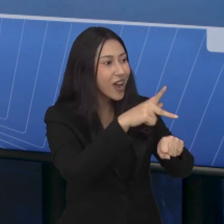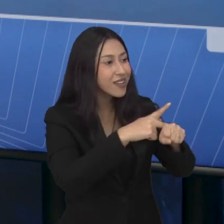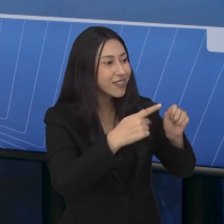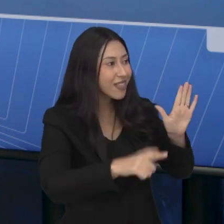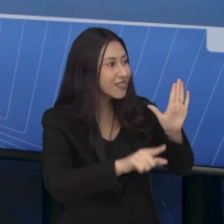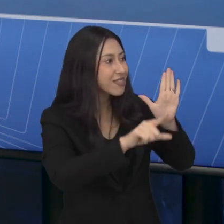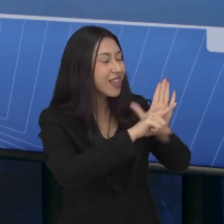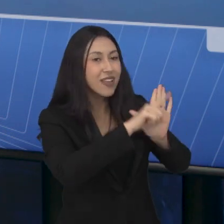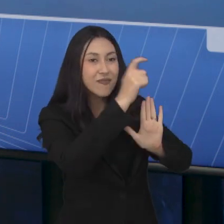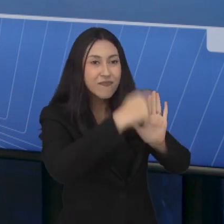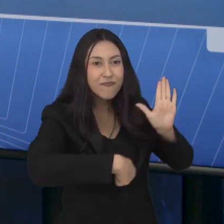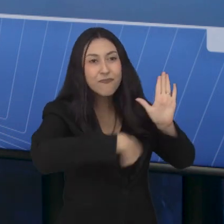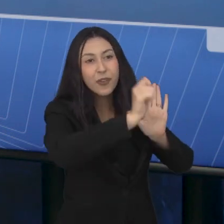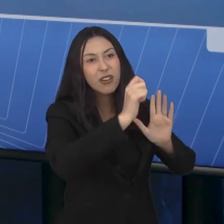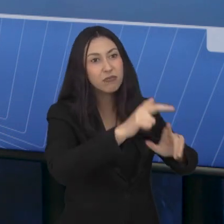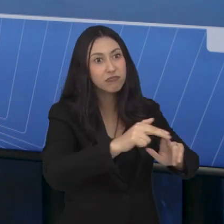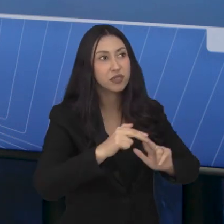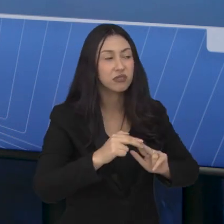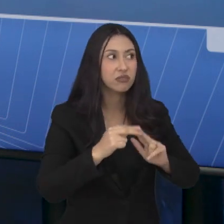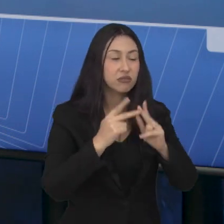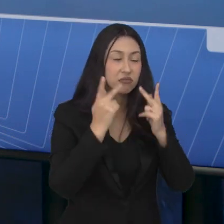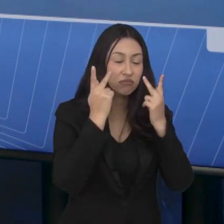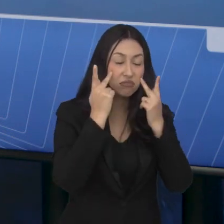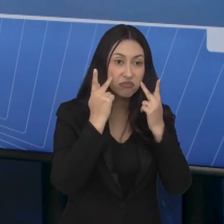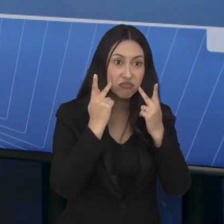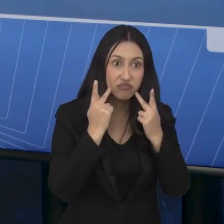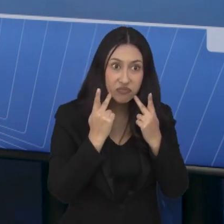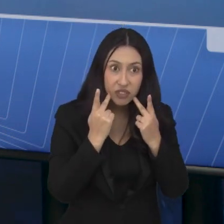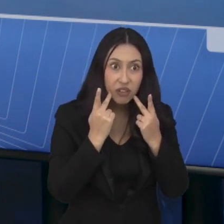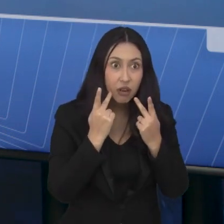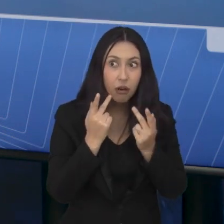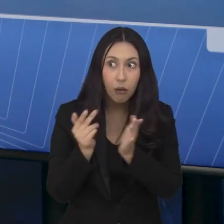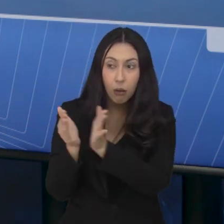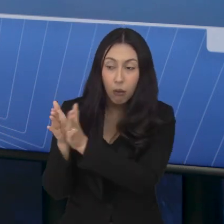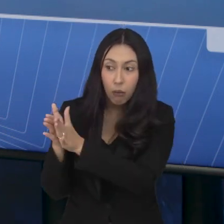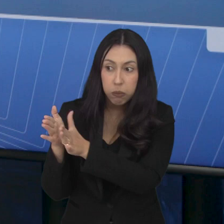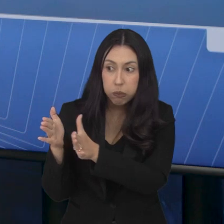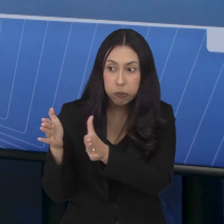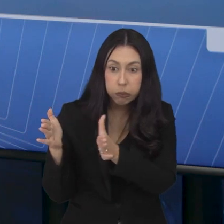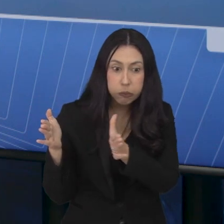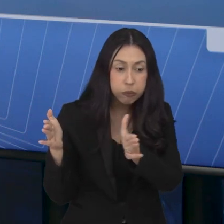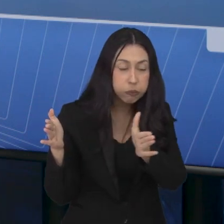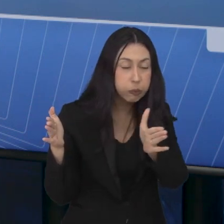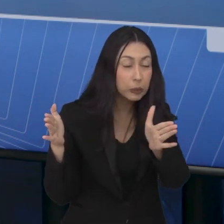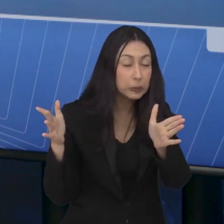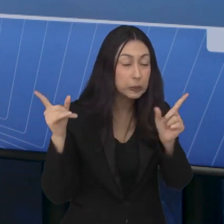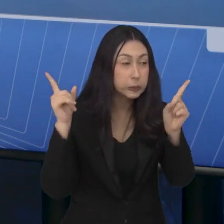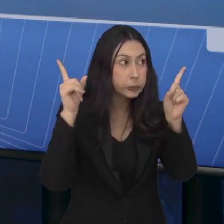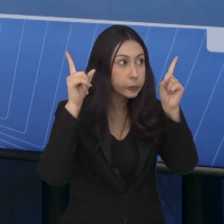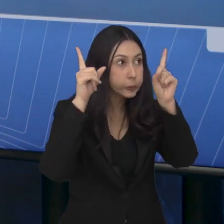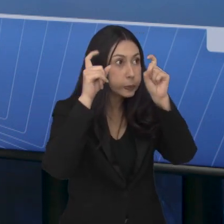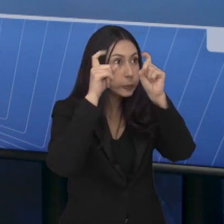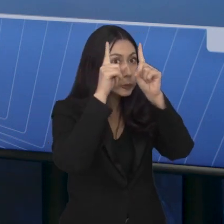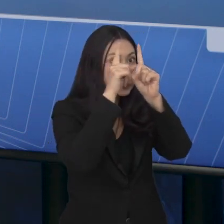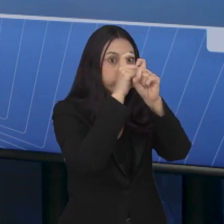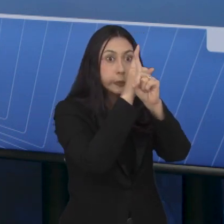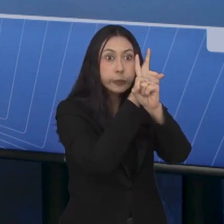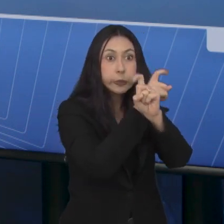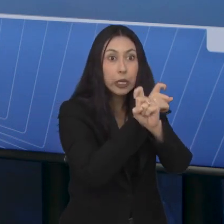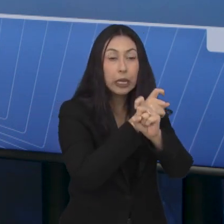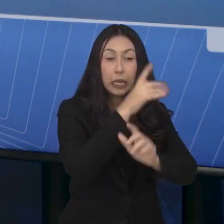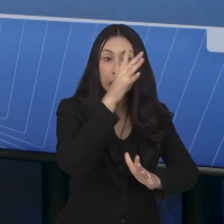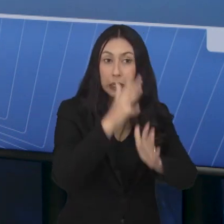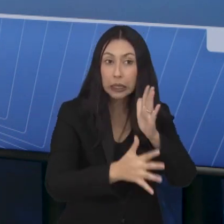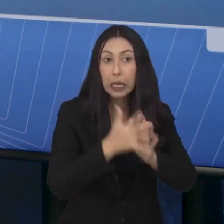Então já é uma vergonha que o Brasil carrega, né, por ter um período tão intenso, né, e que tem tantos resquícios